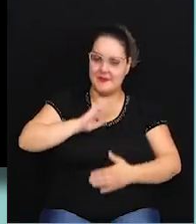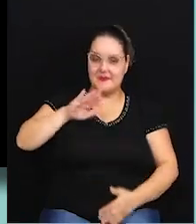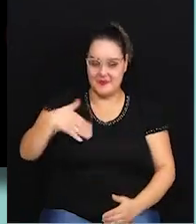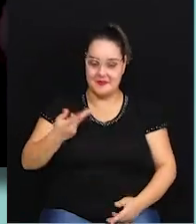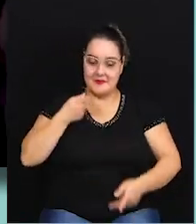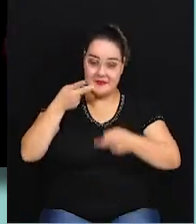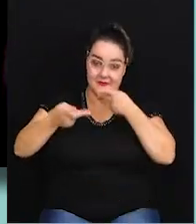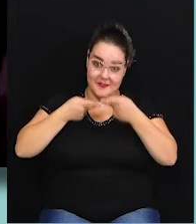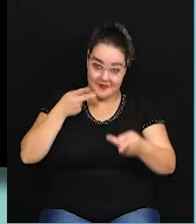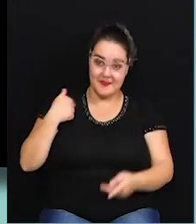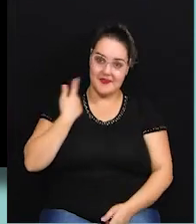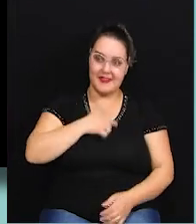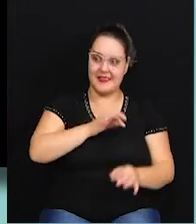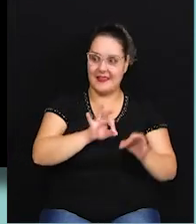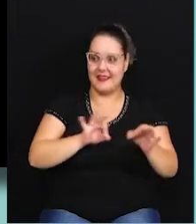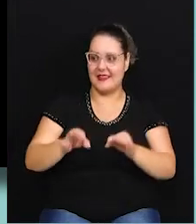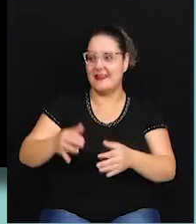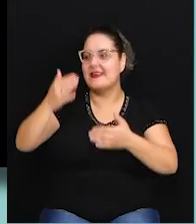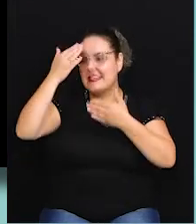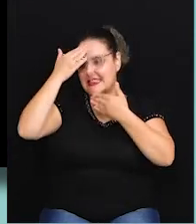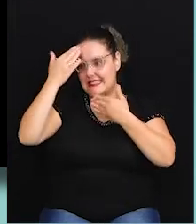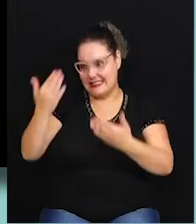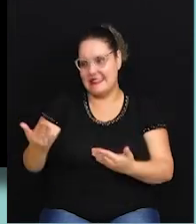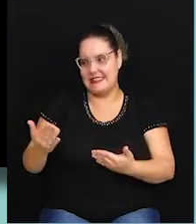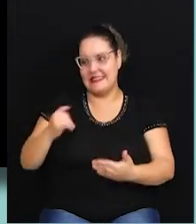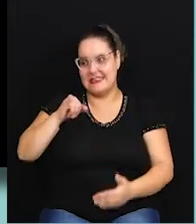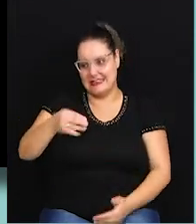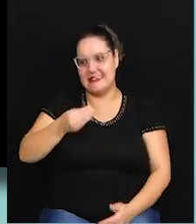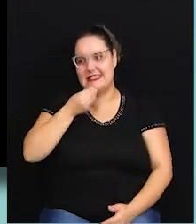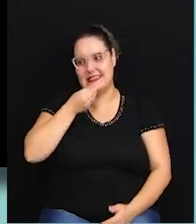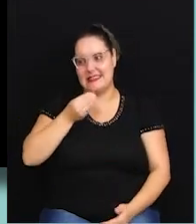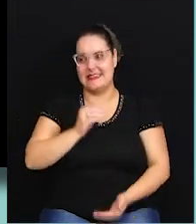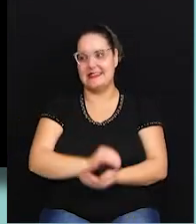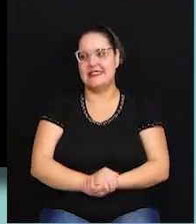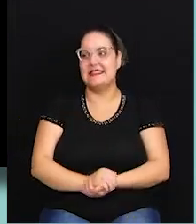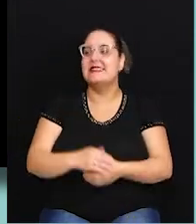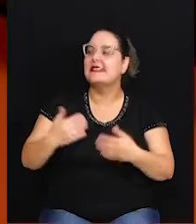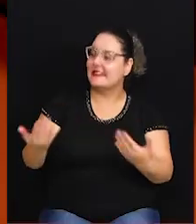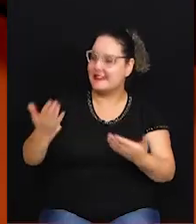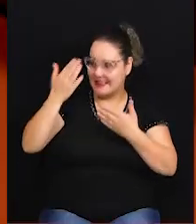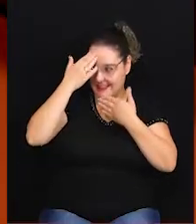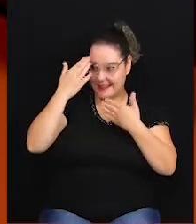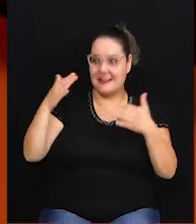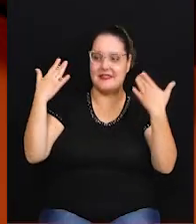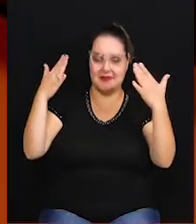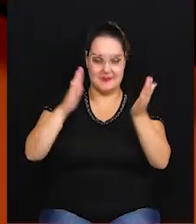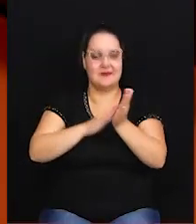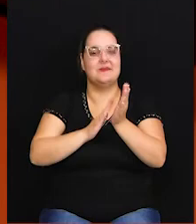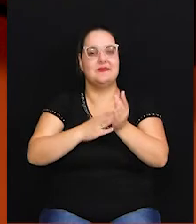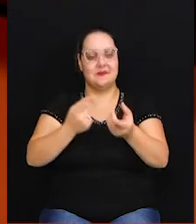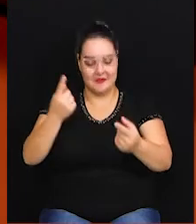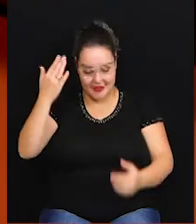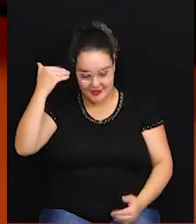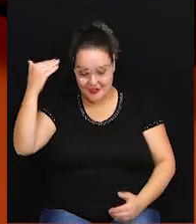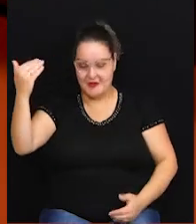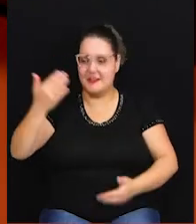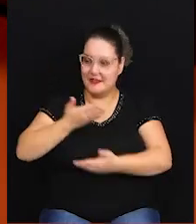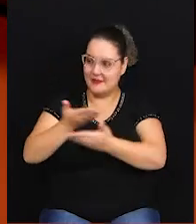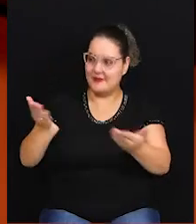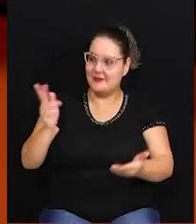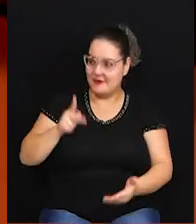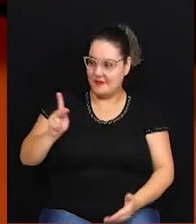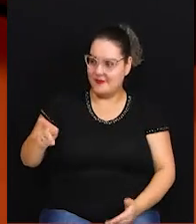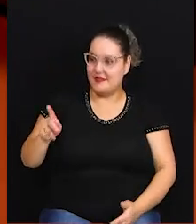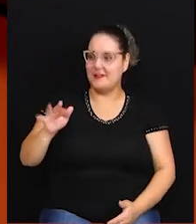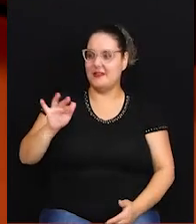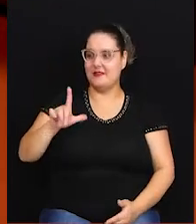honra poder contar aqui sobre o nosso projeto. Muito obrigada pela oportunidade. Eu que agradeço, parabéns e muito sucesso para